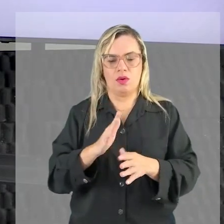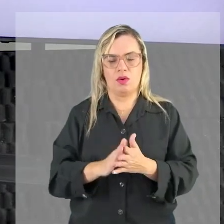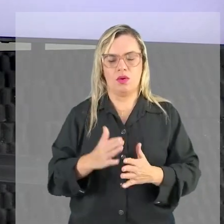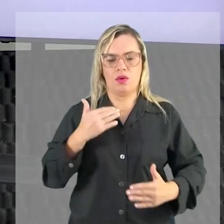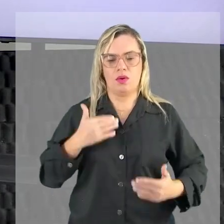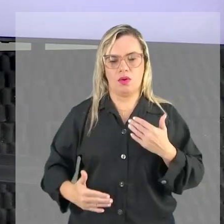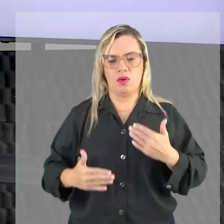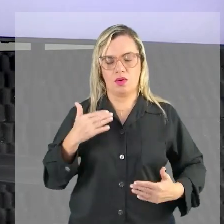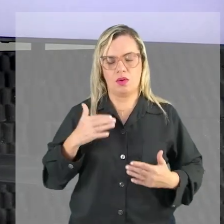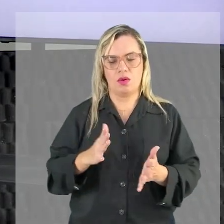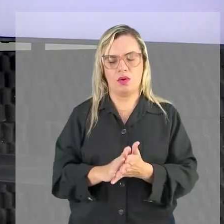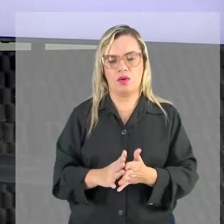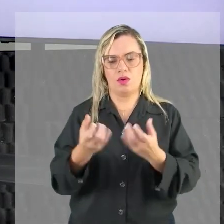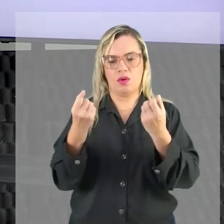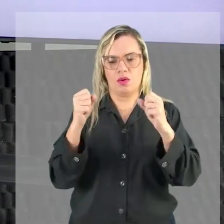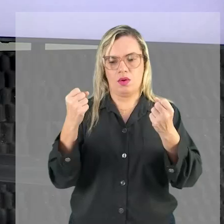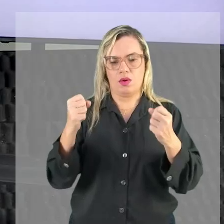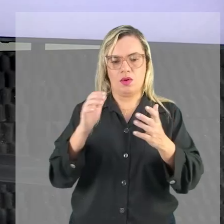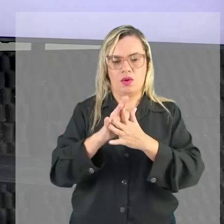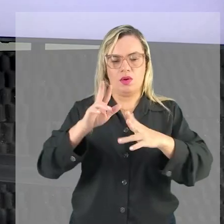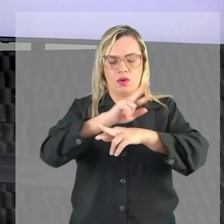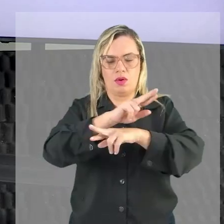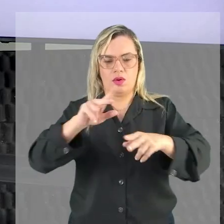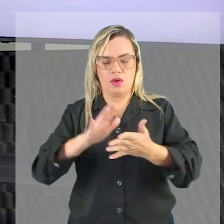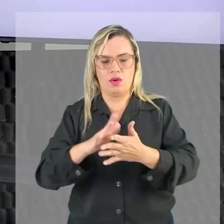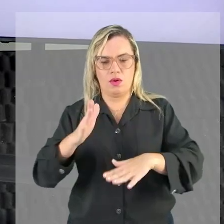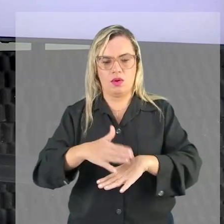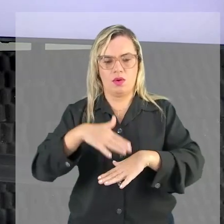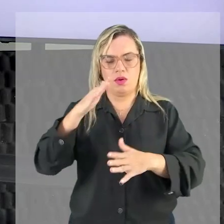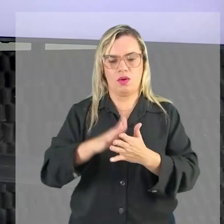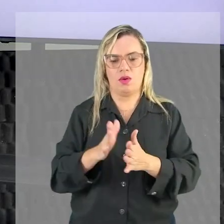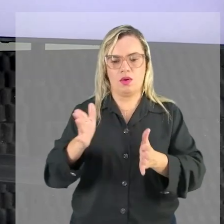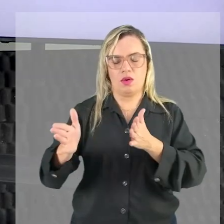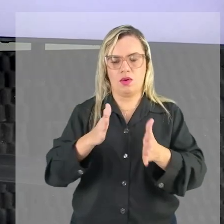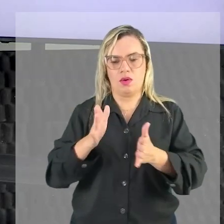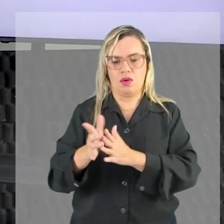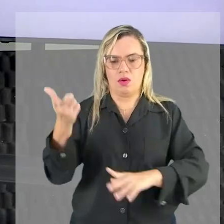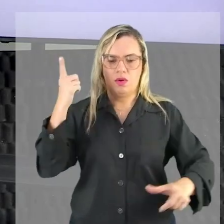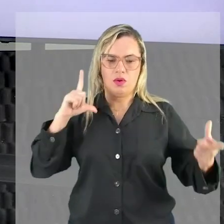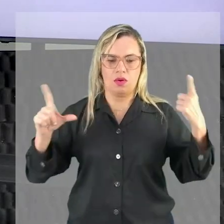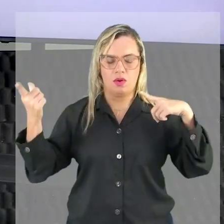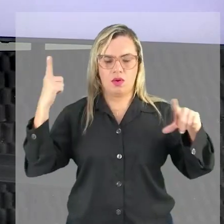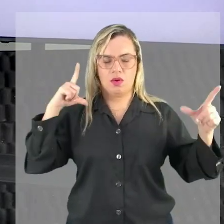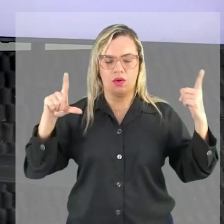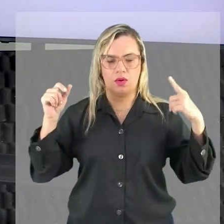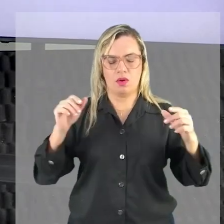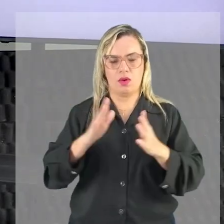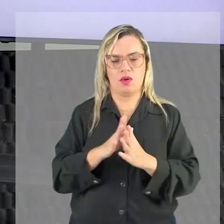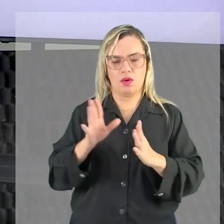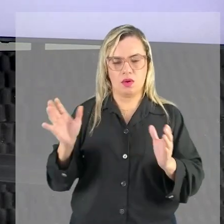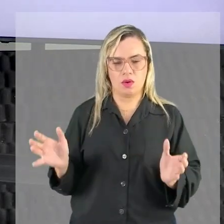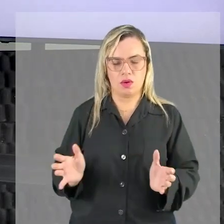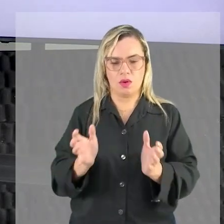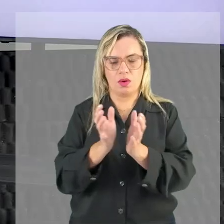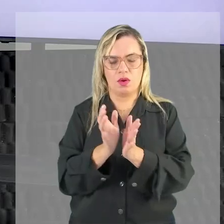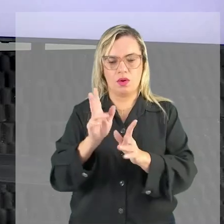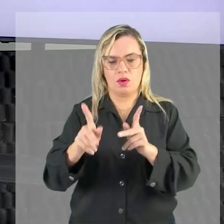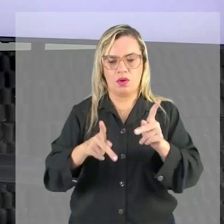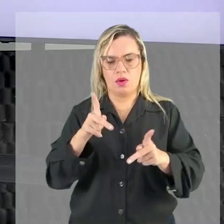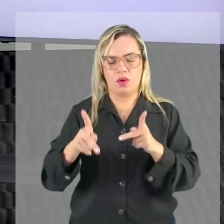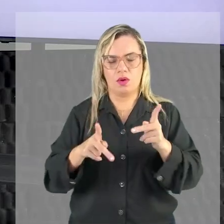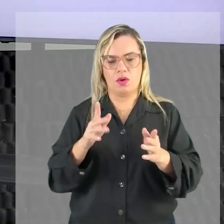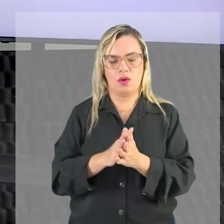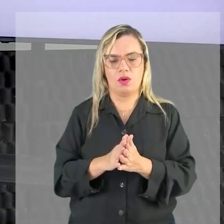prazerosas, diversificadas, mais afeitos ao períodos de lazer, estão concentrados nas populações